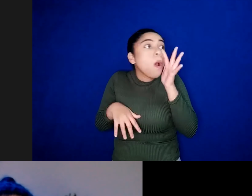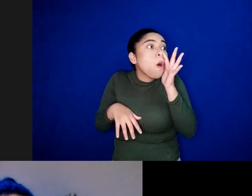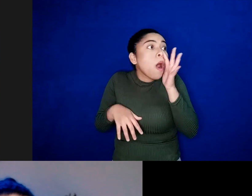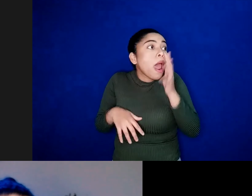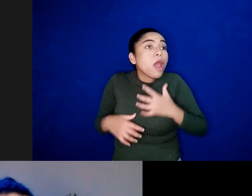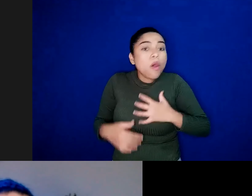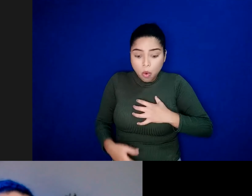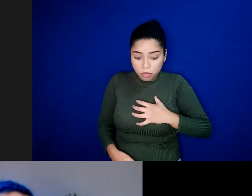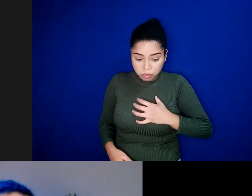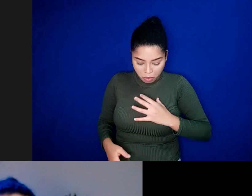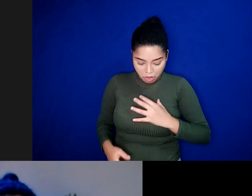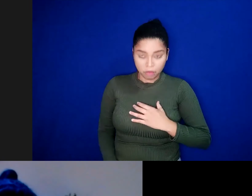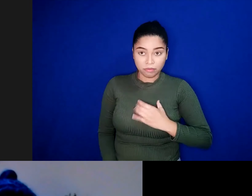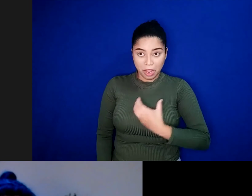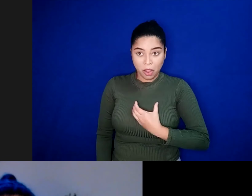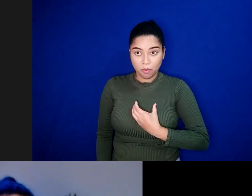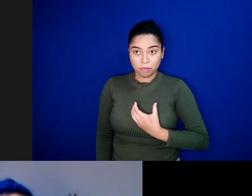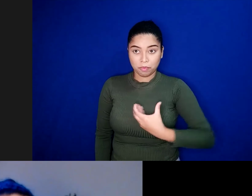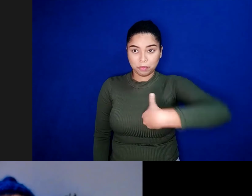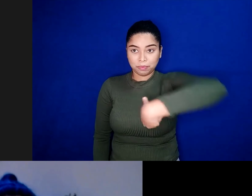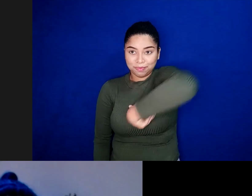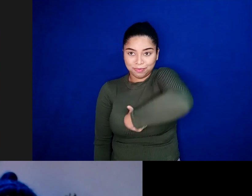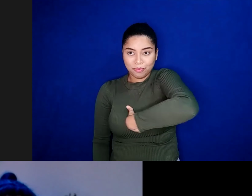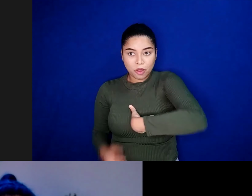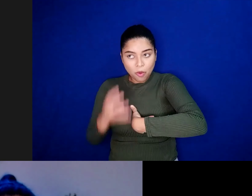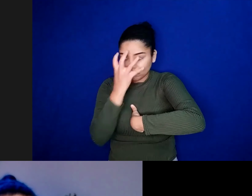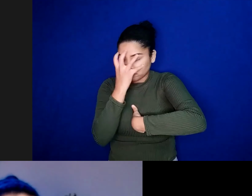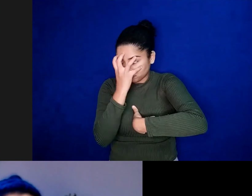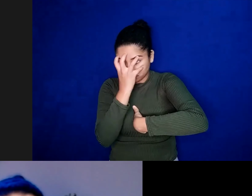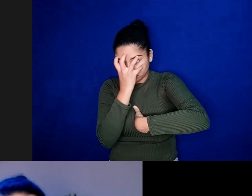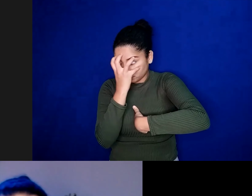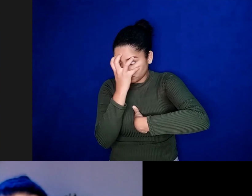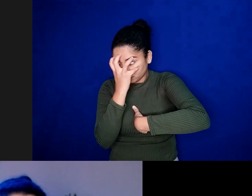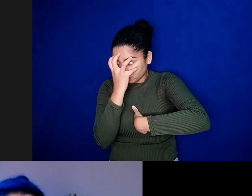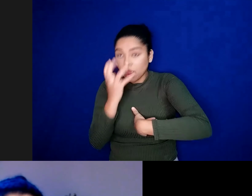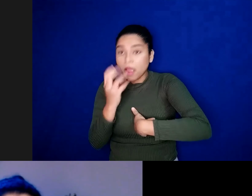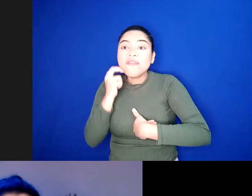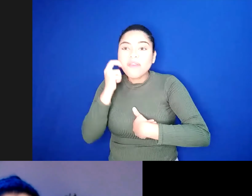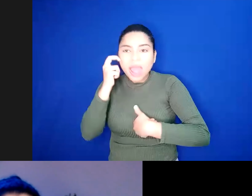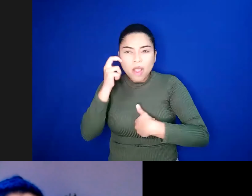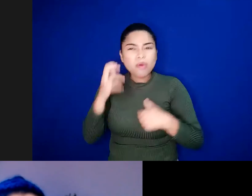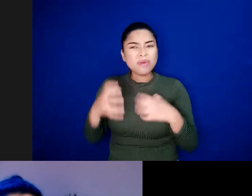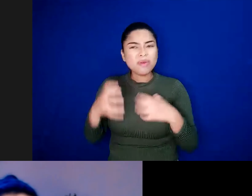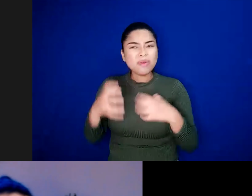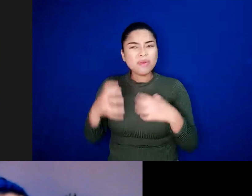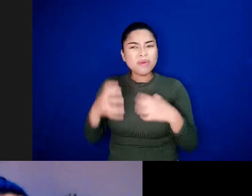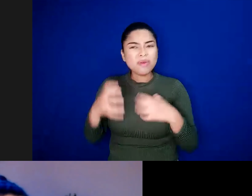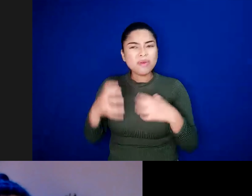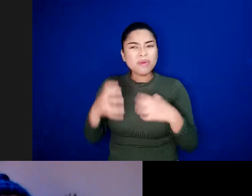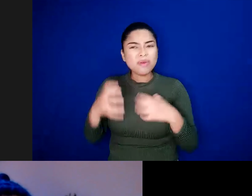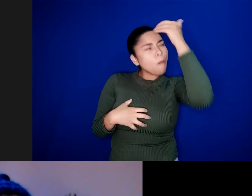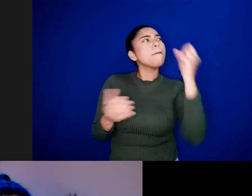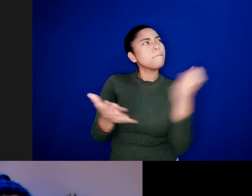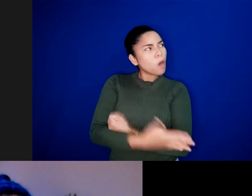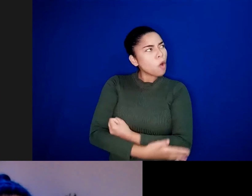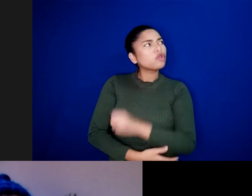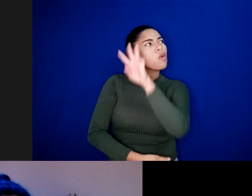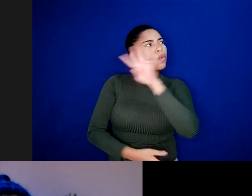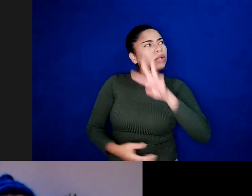crachá para ninguém ver que eu era digital né fiquei com vergonha fui para casa que ele com aquela dor aquele sentimento de culpa mas aquilo me